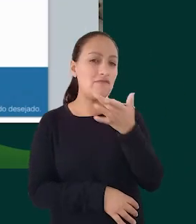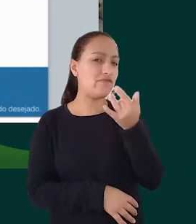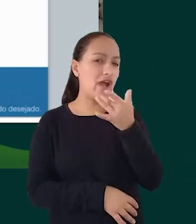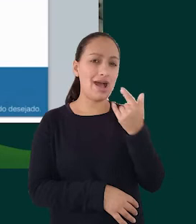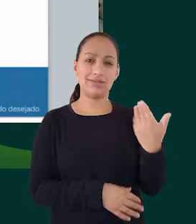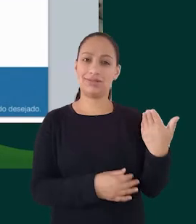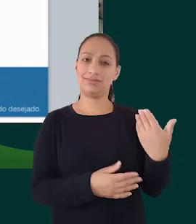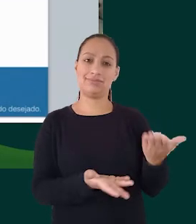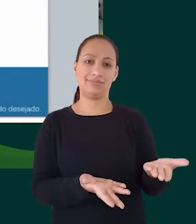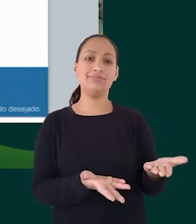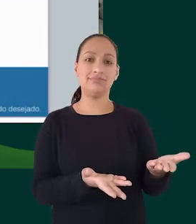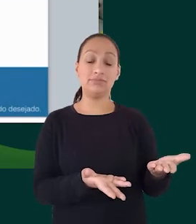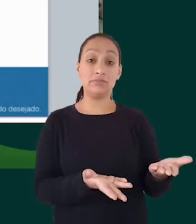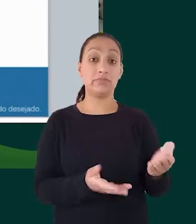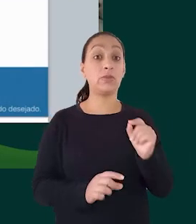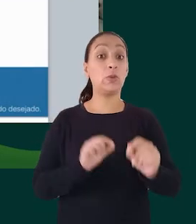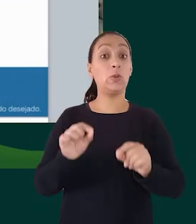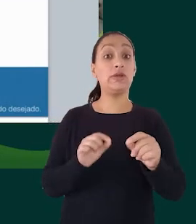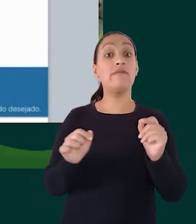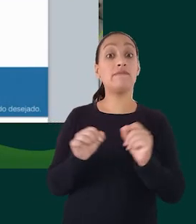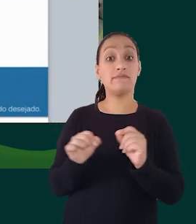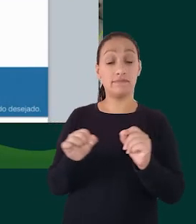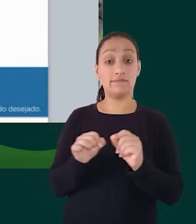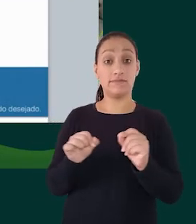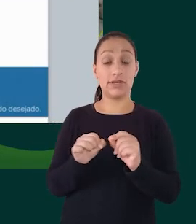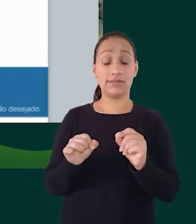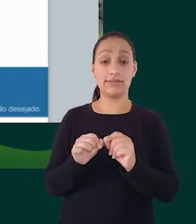facilmente, tá? Então o que que se fez